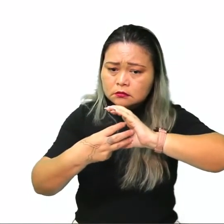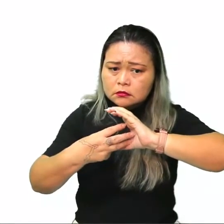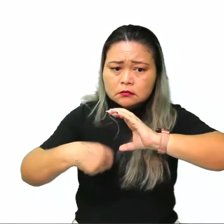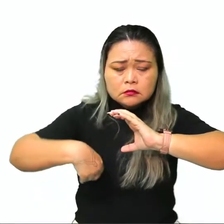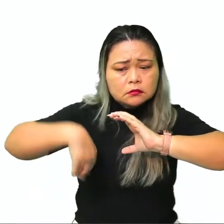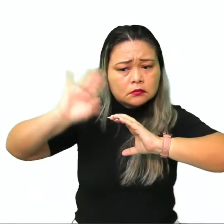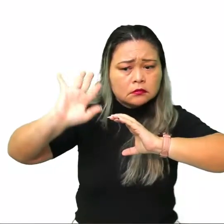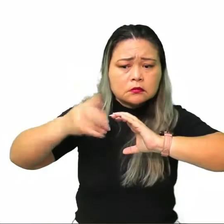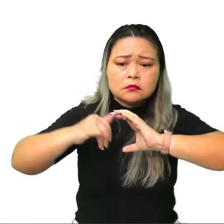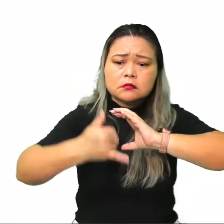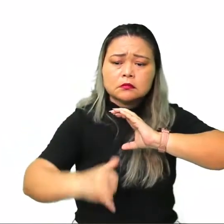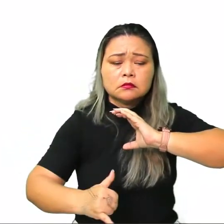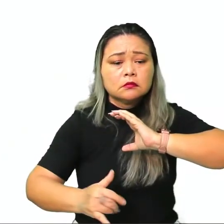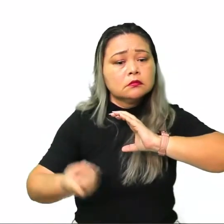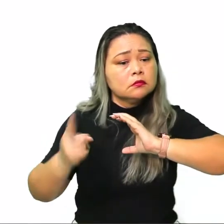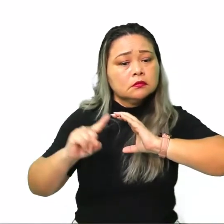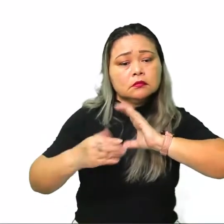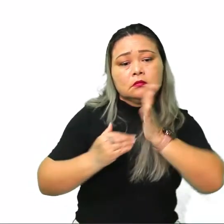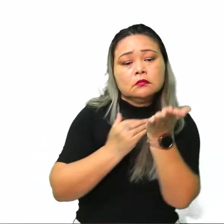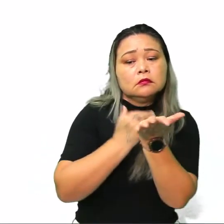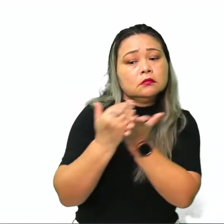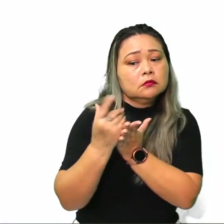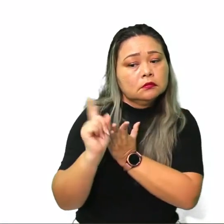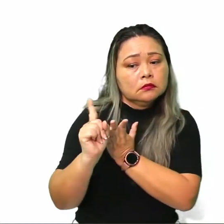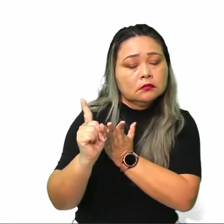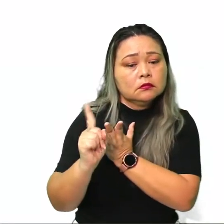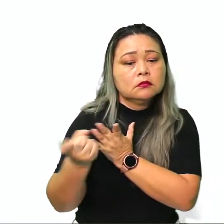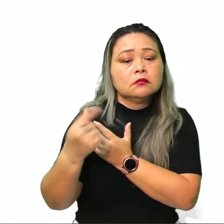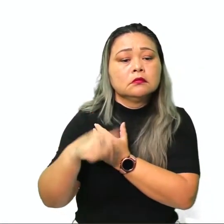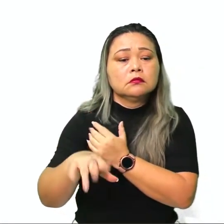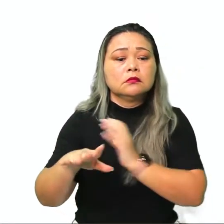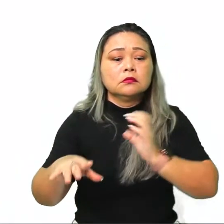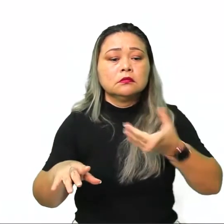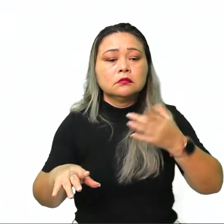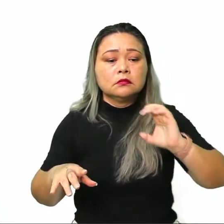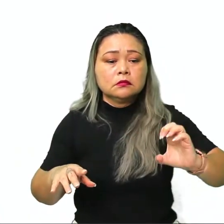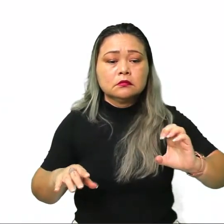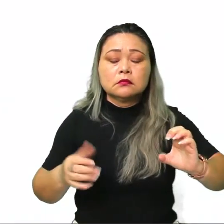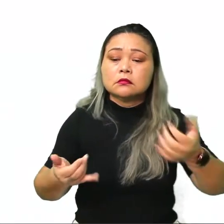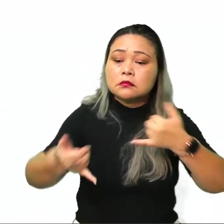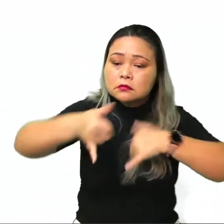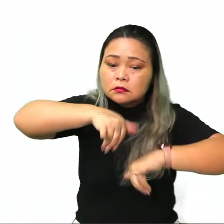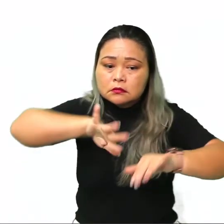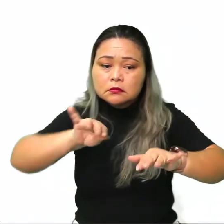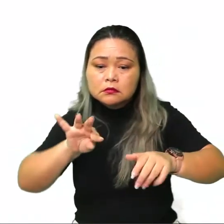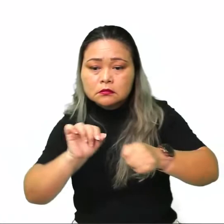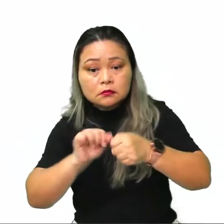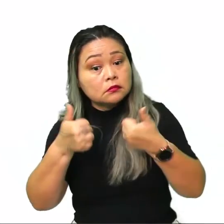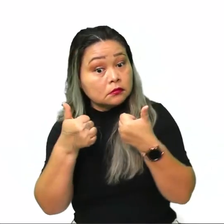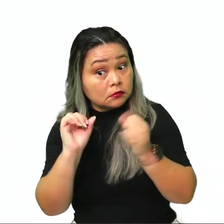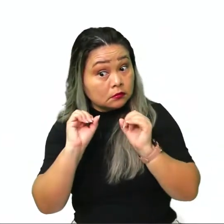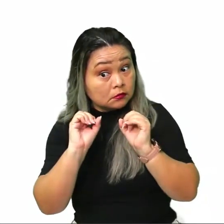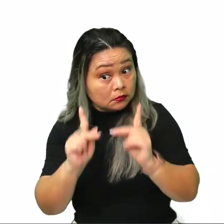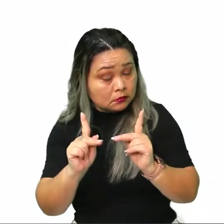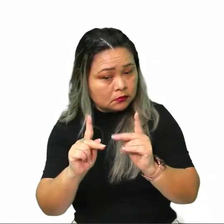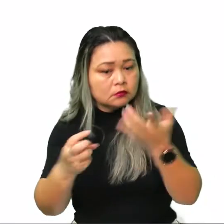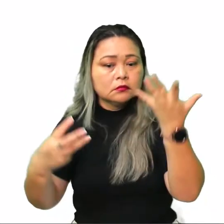gerar mais energia, então ela não pode estar ali no início. Letra E, quimiossíntese, ok,